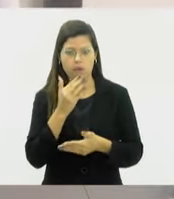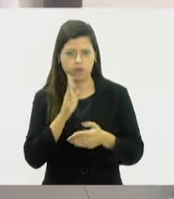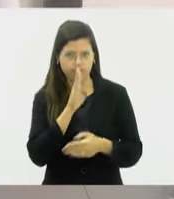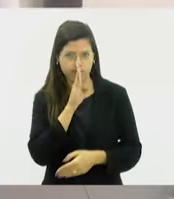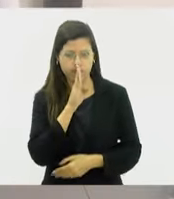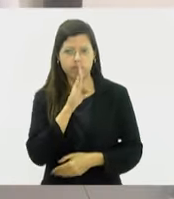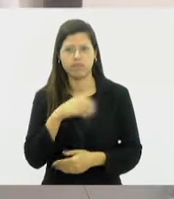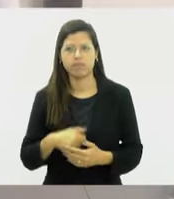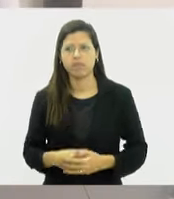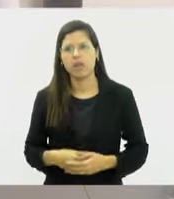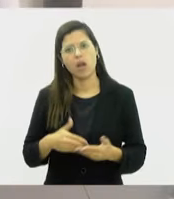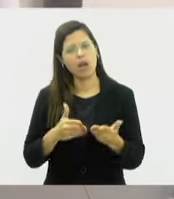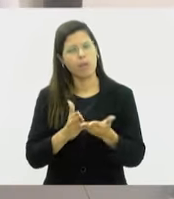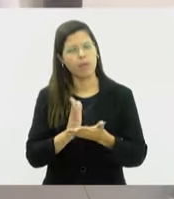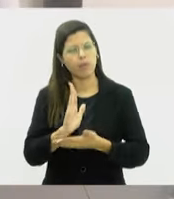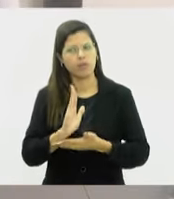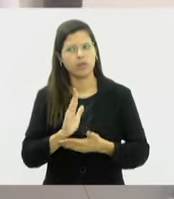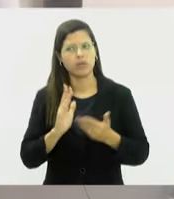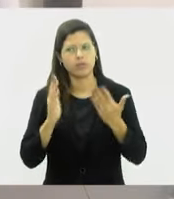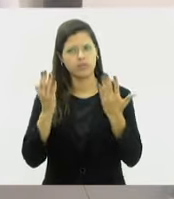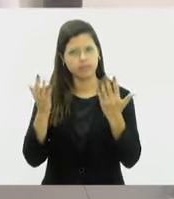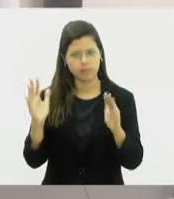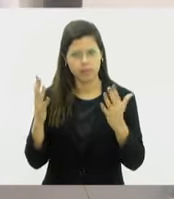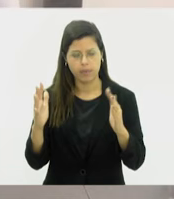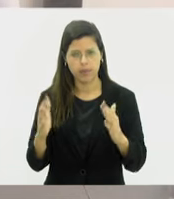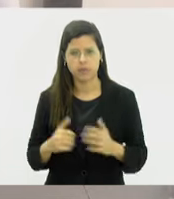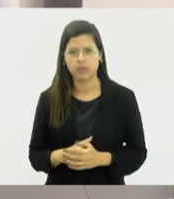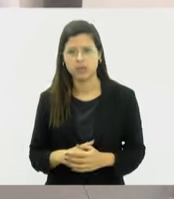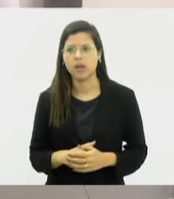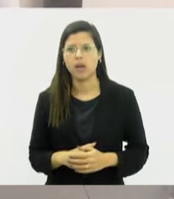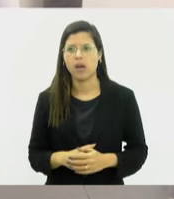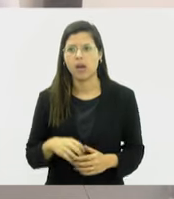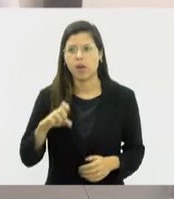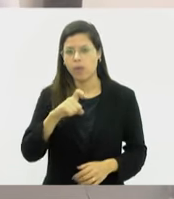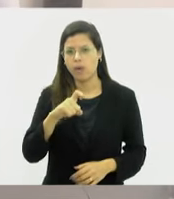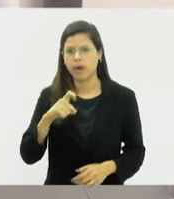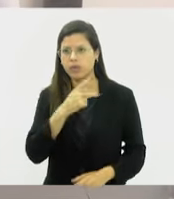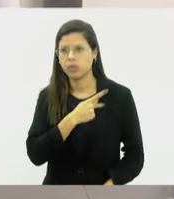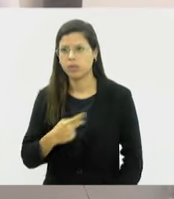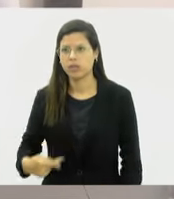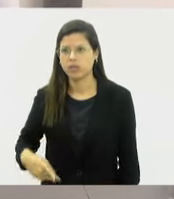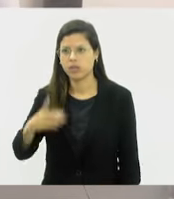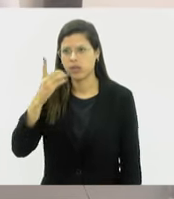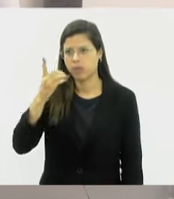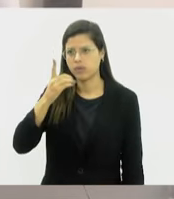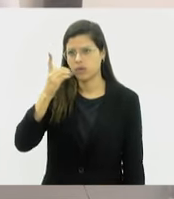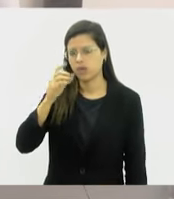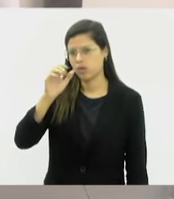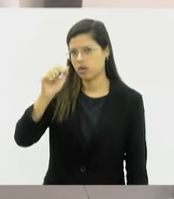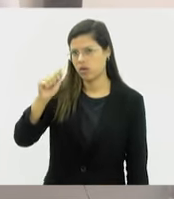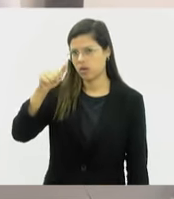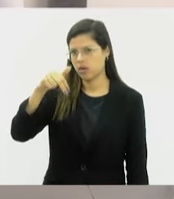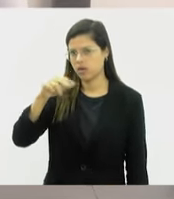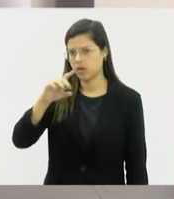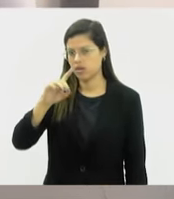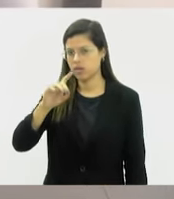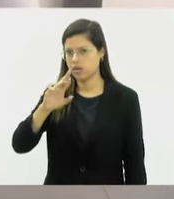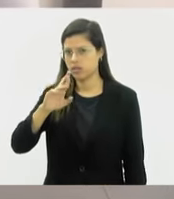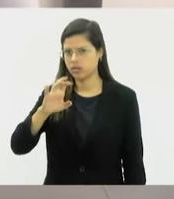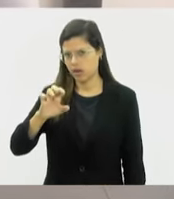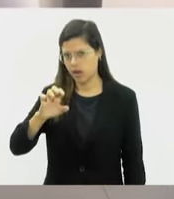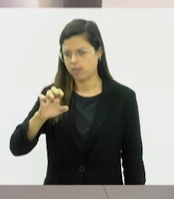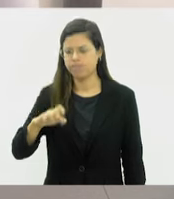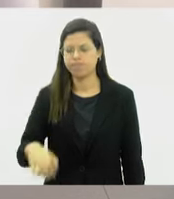estão. Aprovado. Parabenizar ao nosso ex-presidente, deputado André Siciliano.